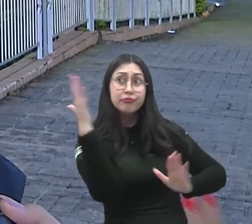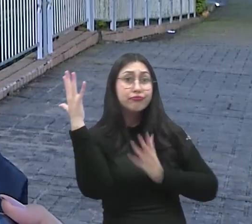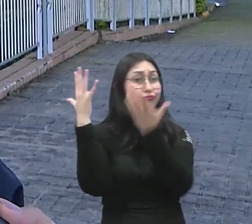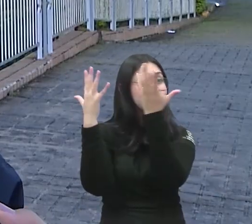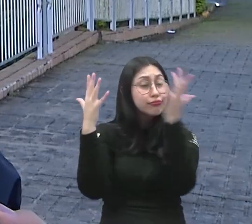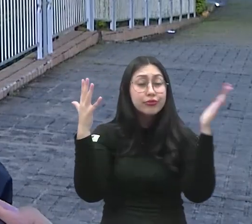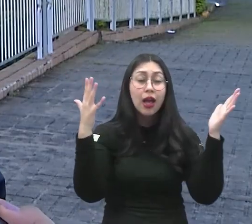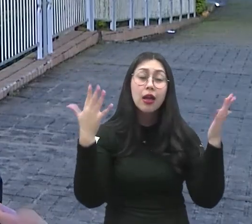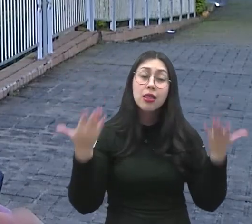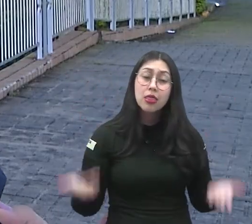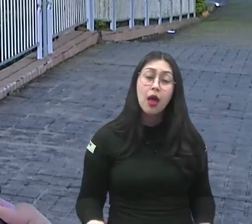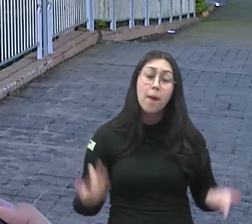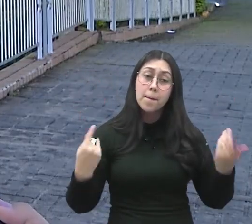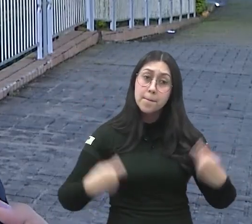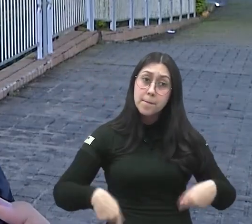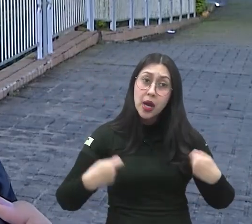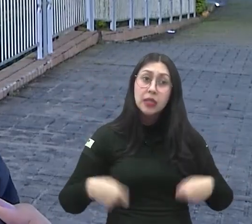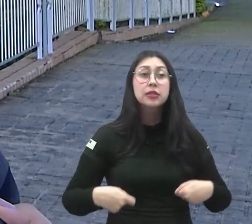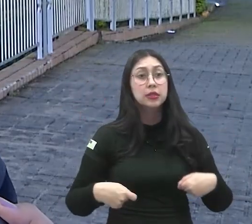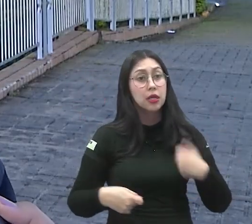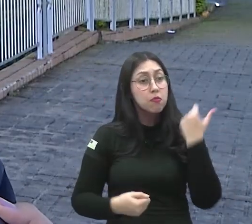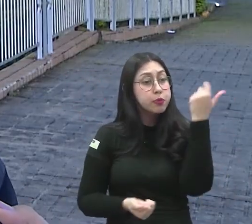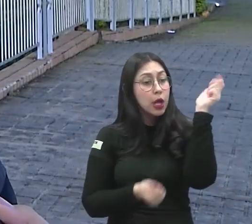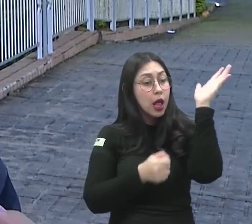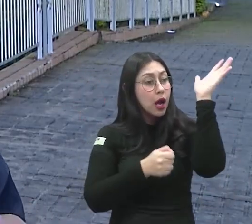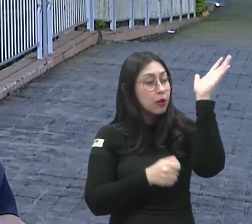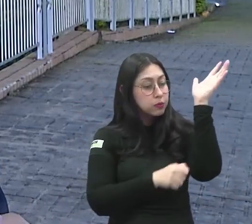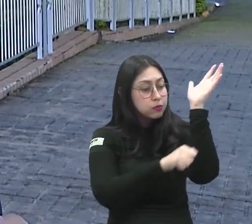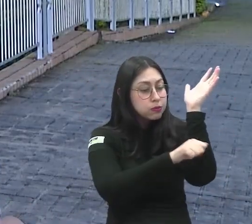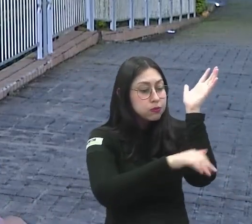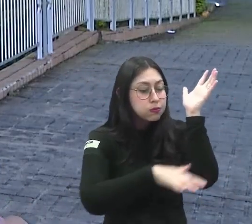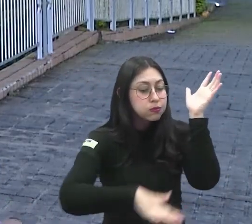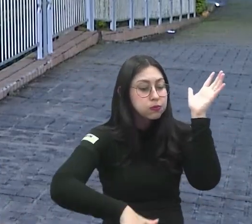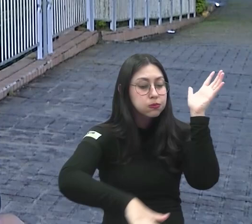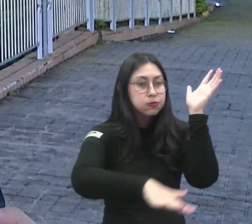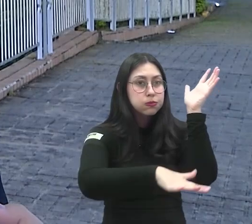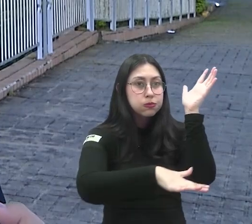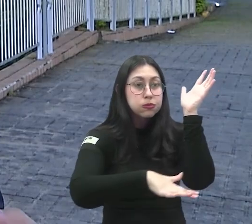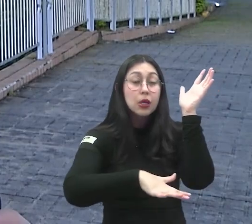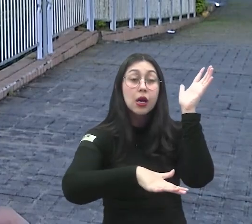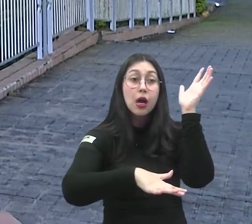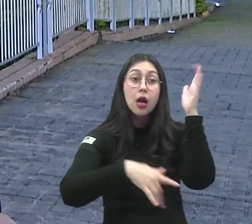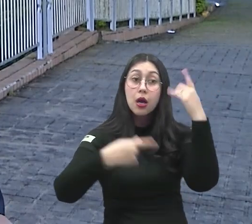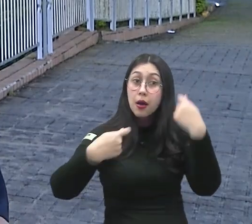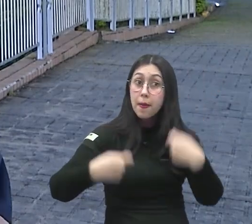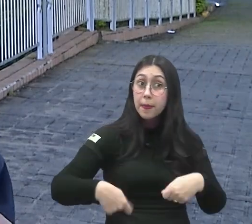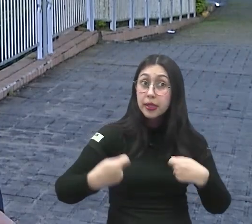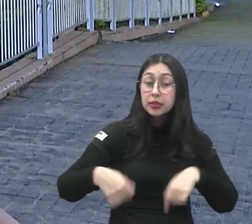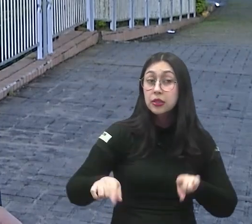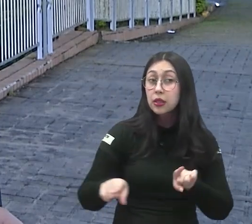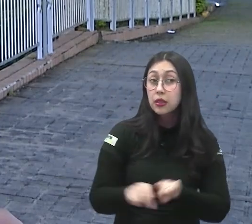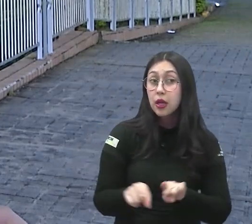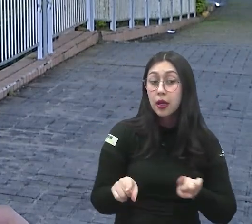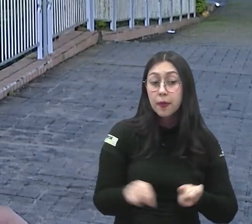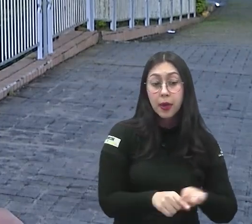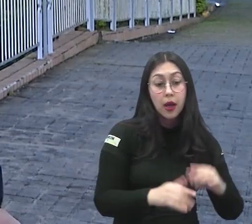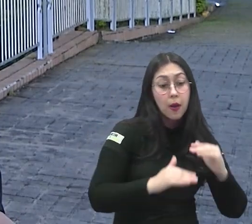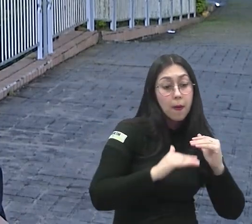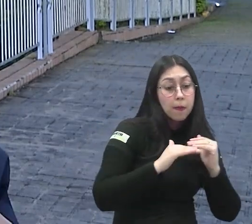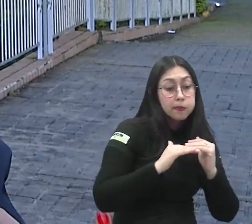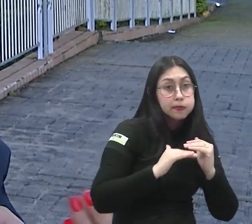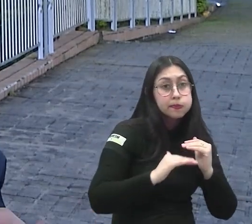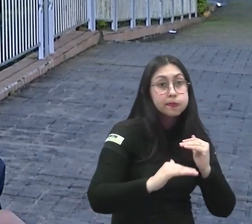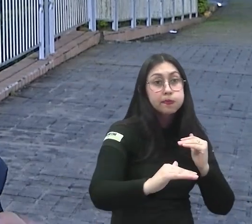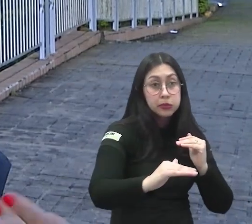que a natureza nos dá. Então, nós precisamos da sombra das árvores, nós precisamos que a